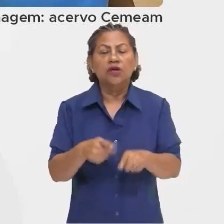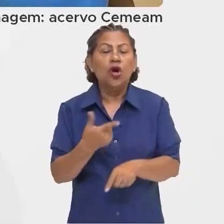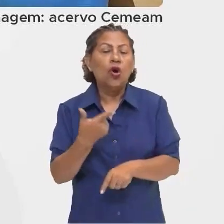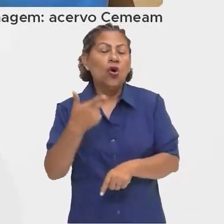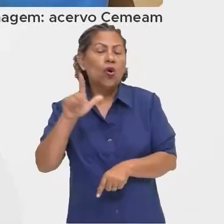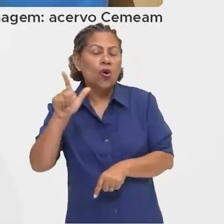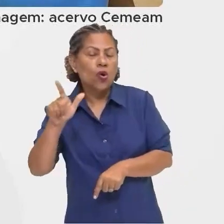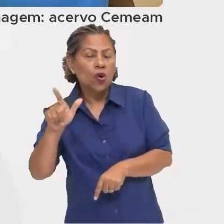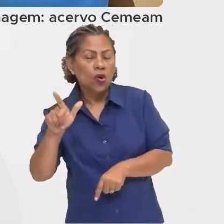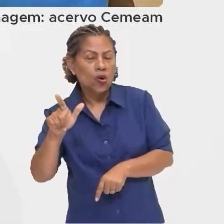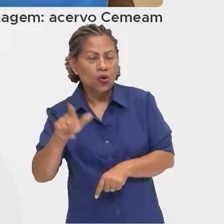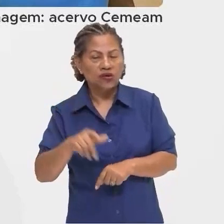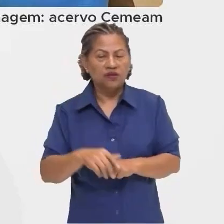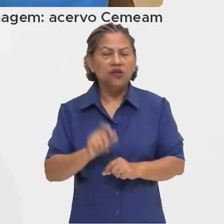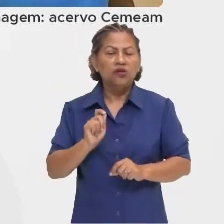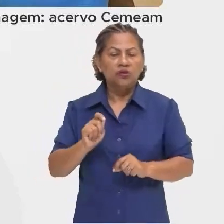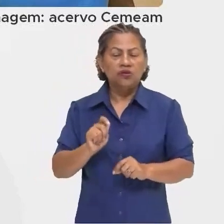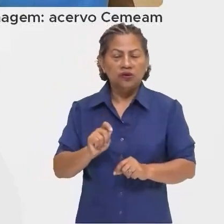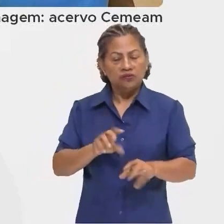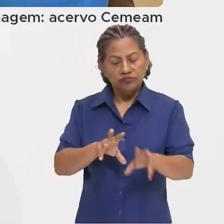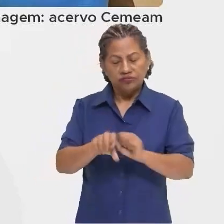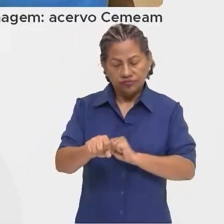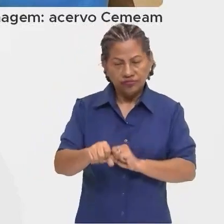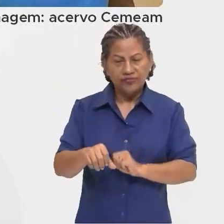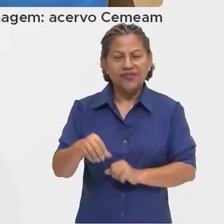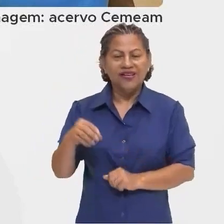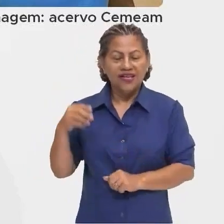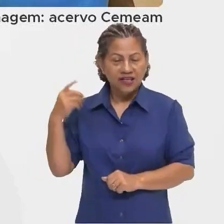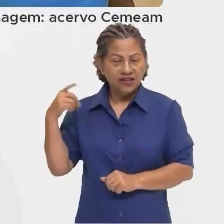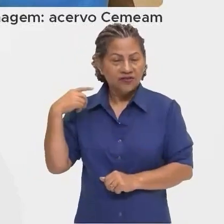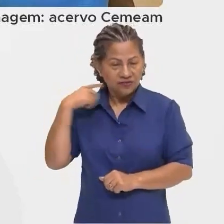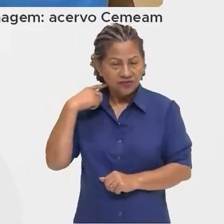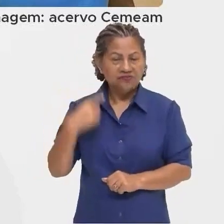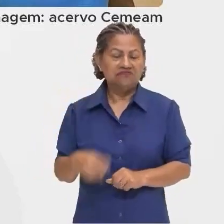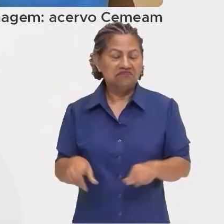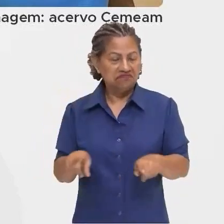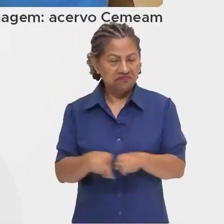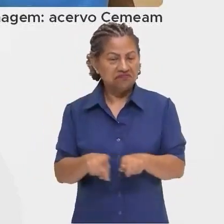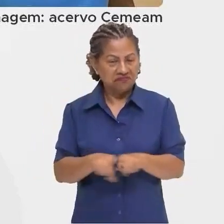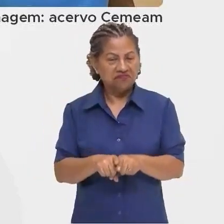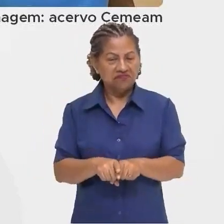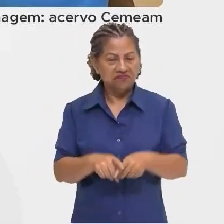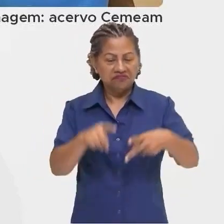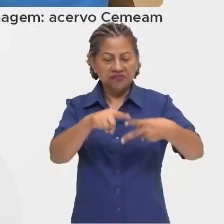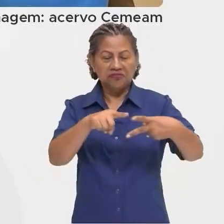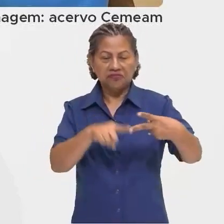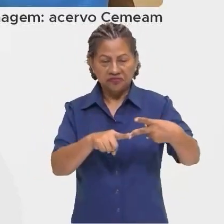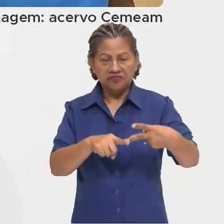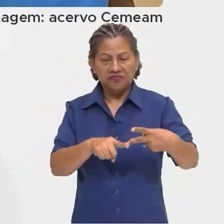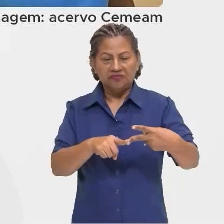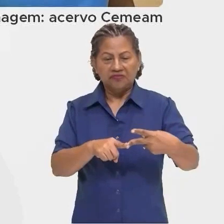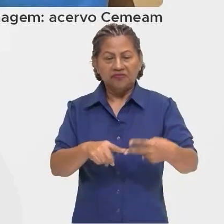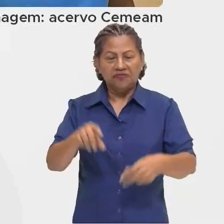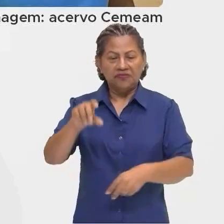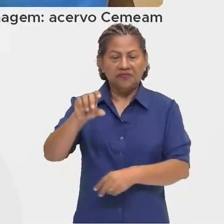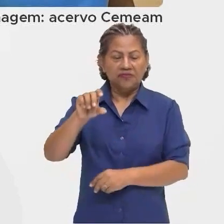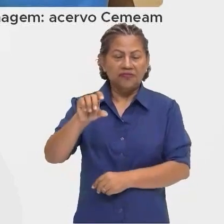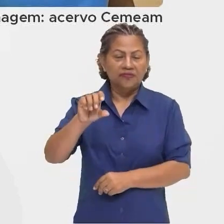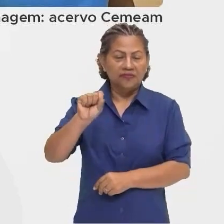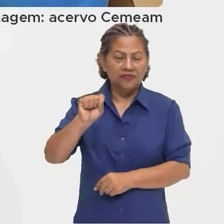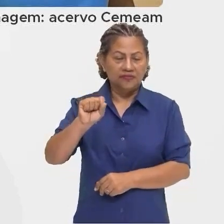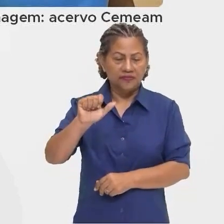outra profissão. Então, decidi fazer direito. Hoje também sou advogada. Professora Sara Arinana, professora